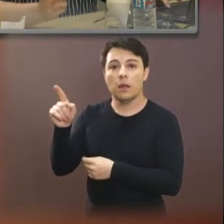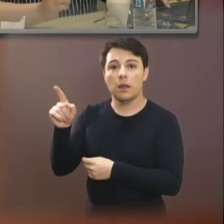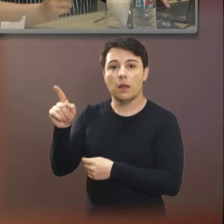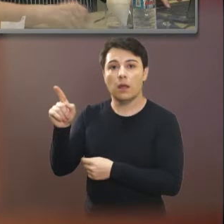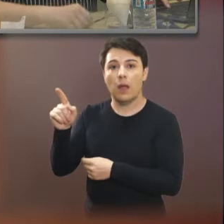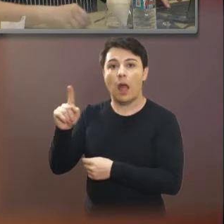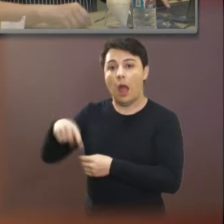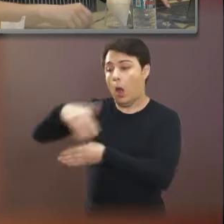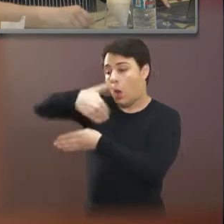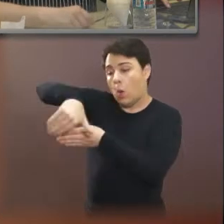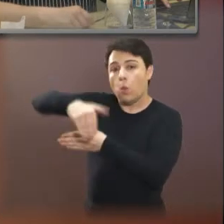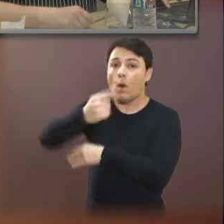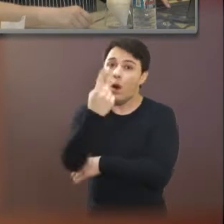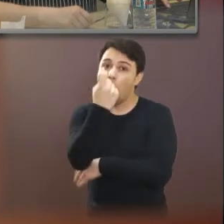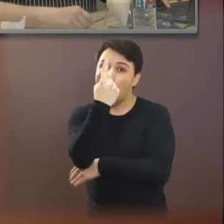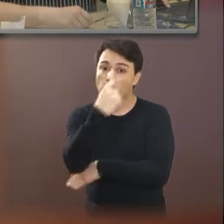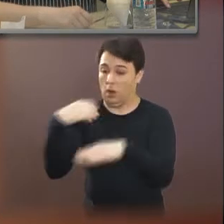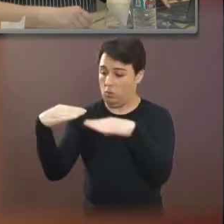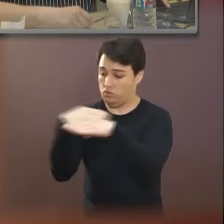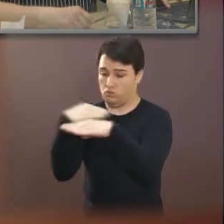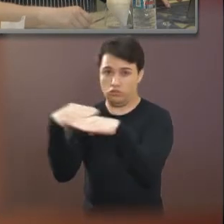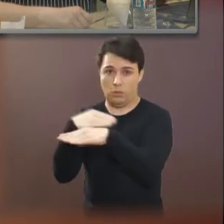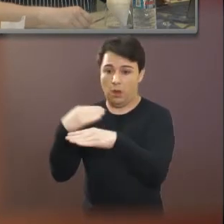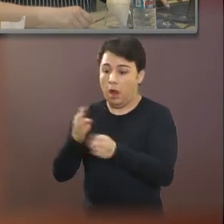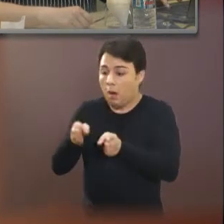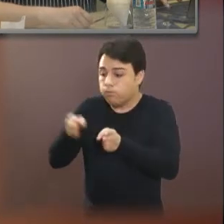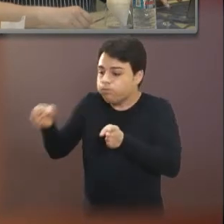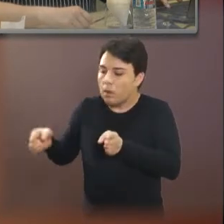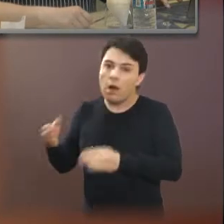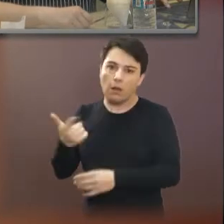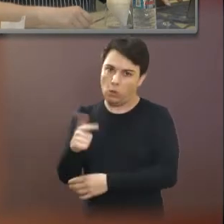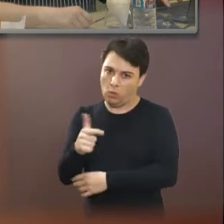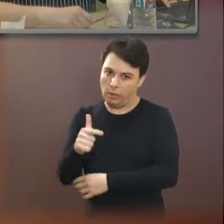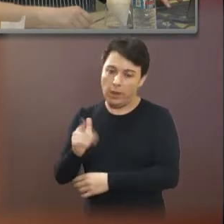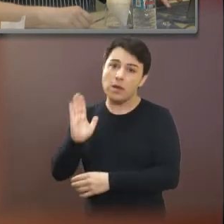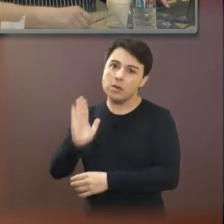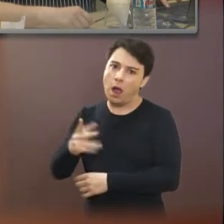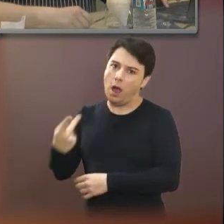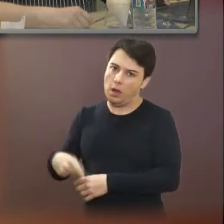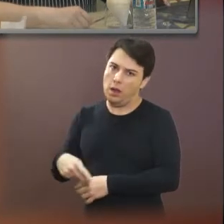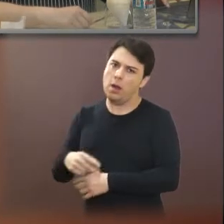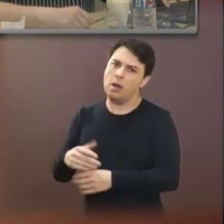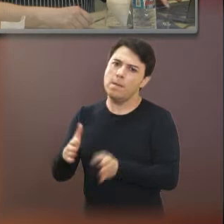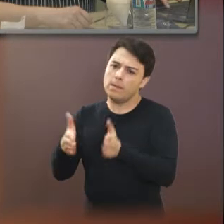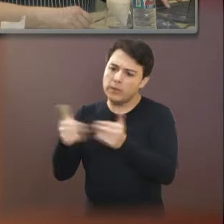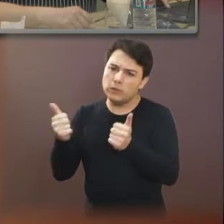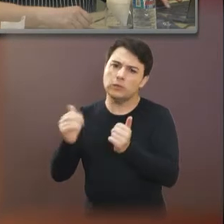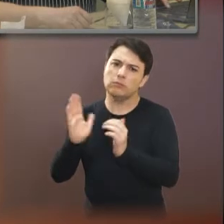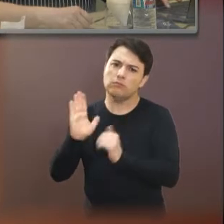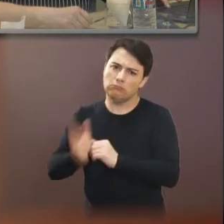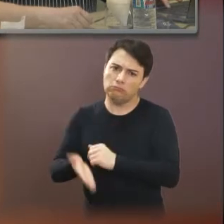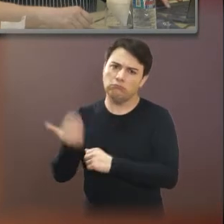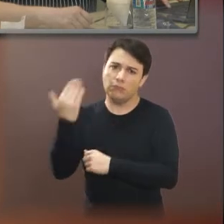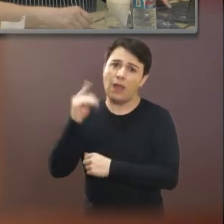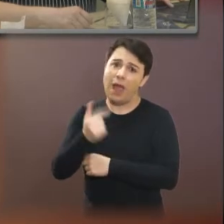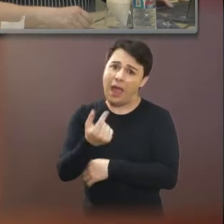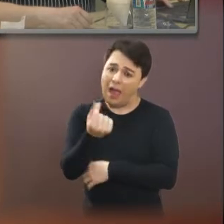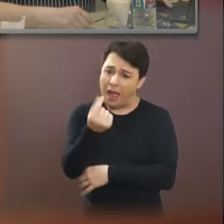tráfego simples, né? Sem a duplicação. Essa é uma demanda antiga da cidade, é uma demanda bastante